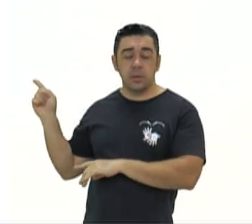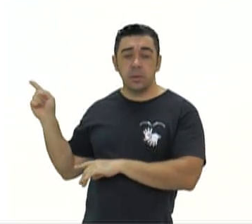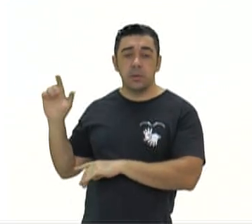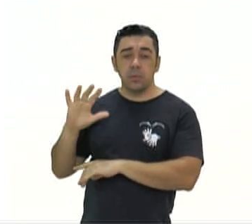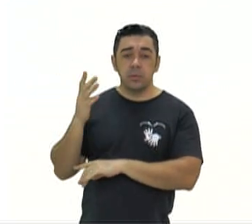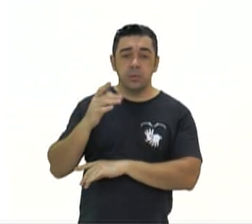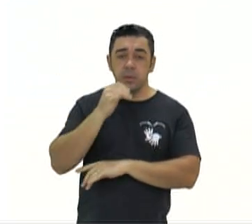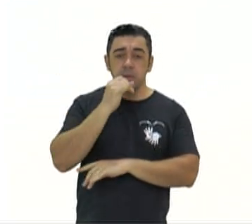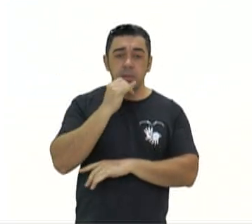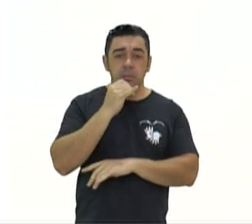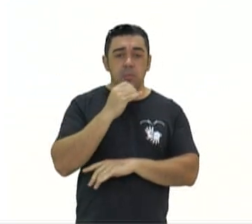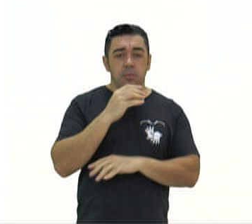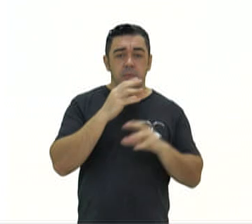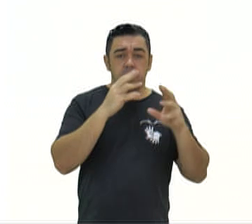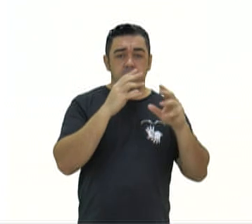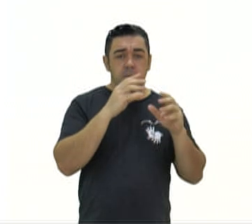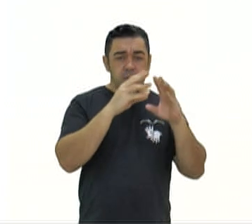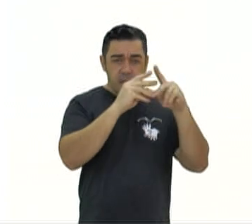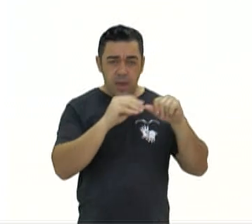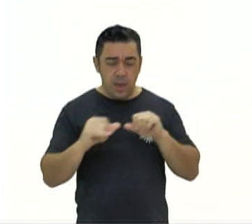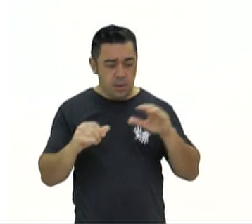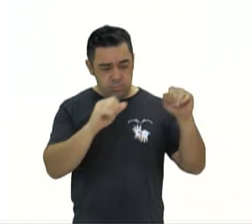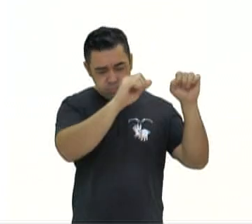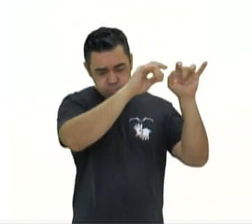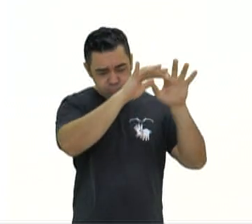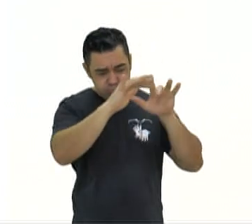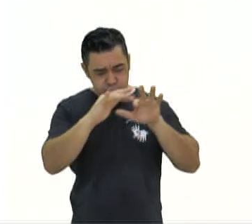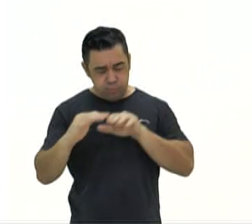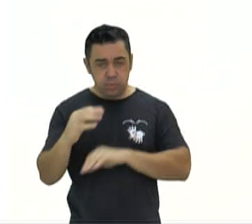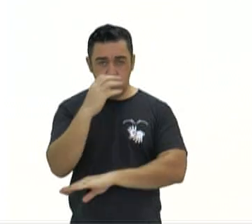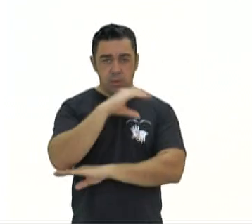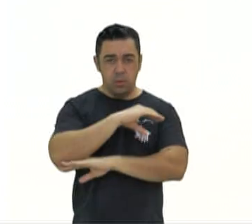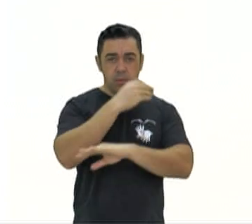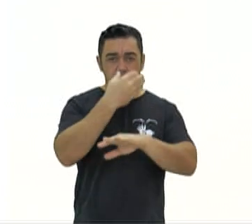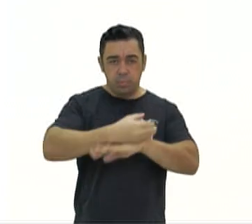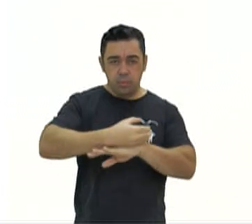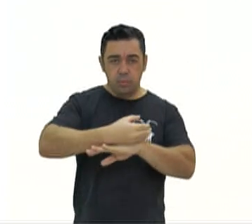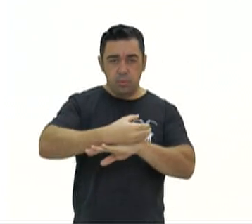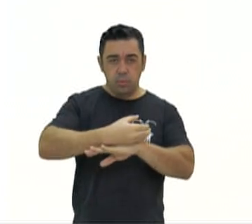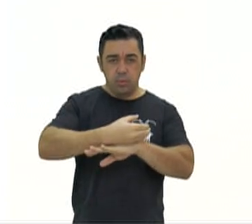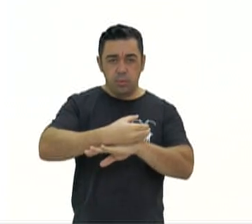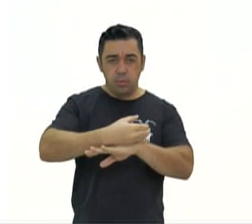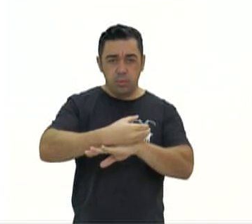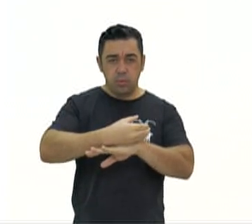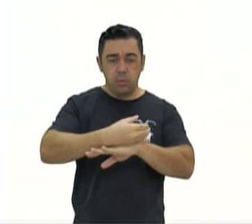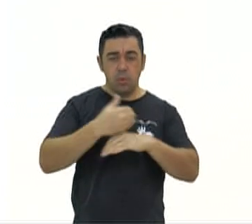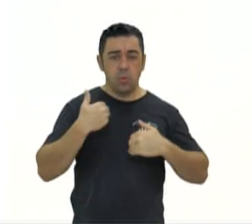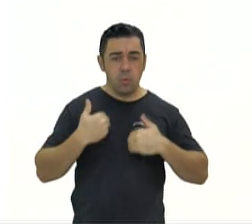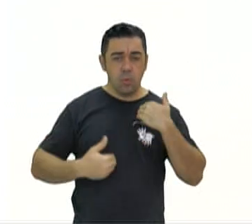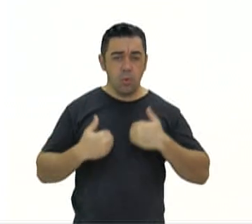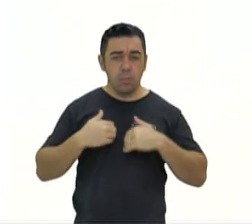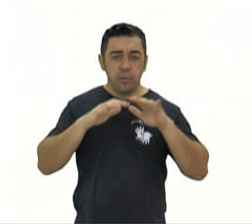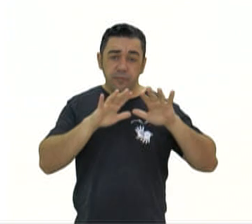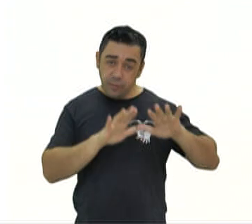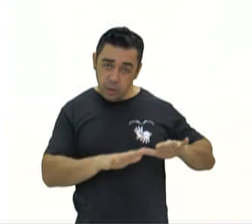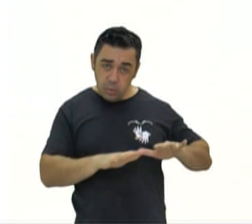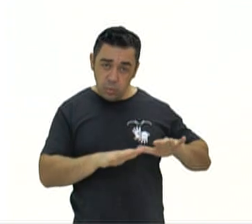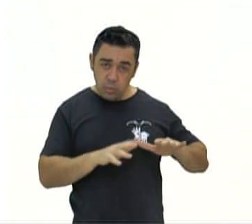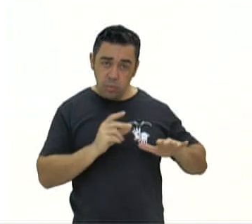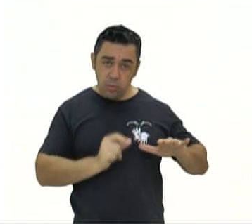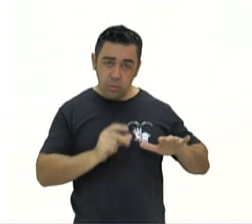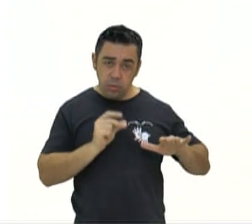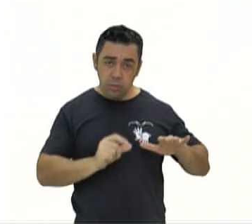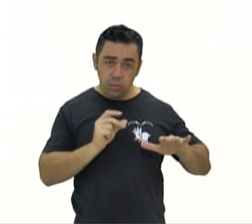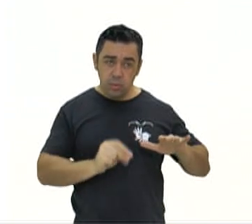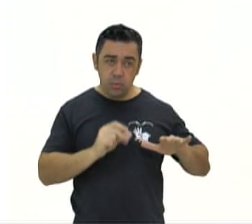houve um deslizamento de terra, cobriu com lama, alguma coisa que dificultou que o corpo desse animal fosse decomposto. O que está acontecendo aqui?